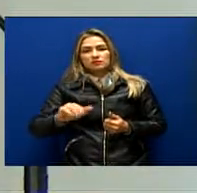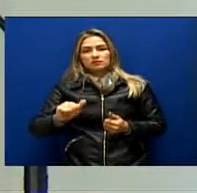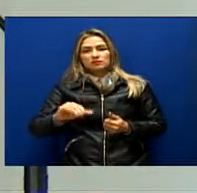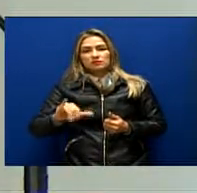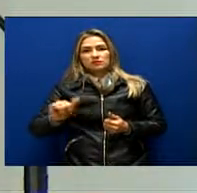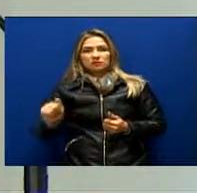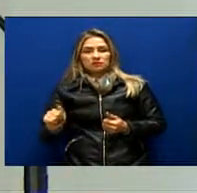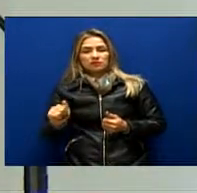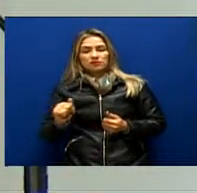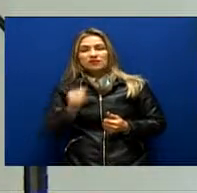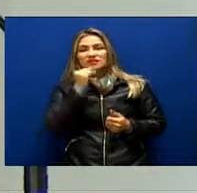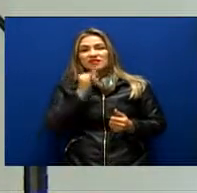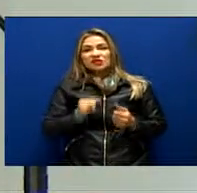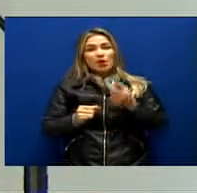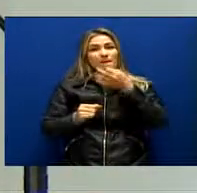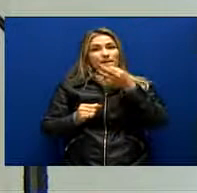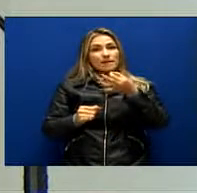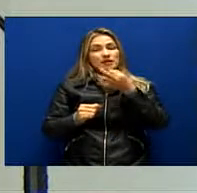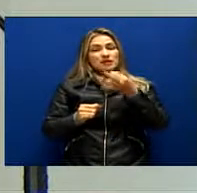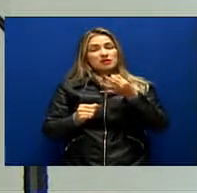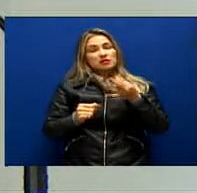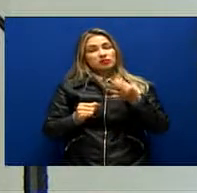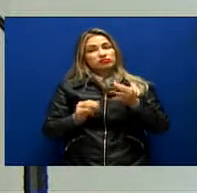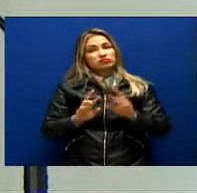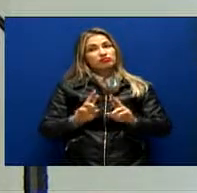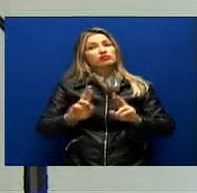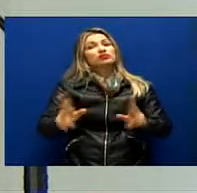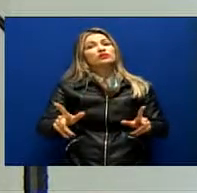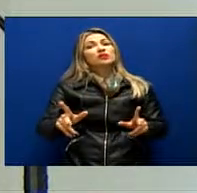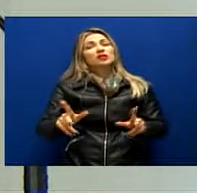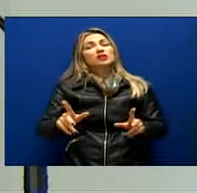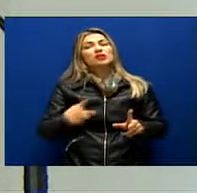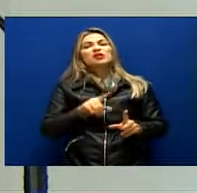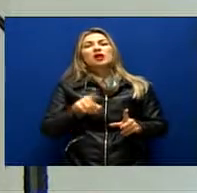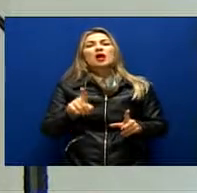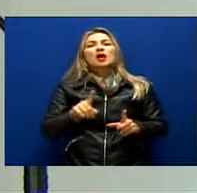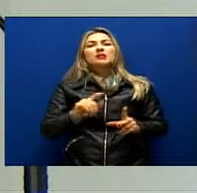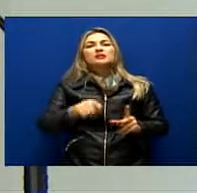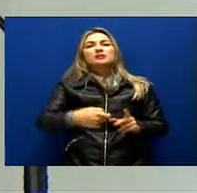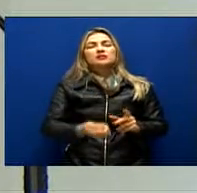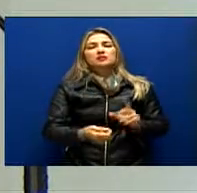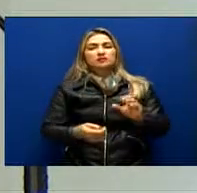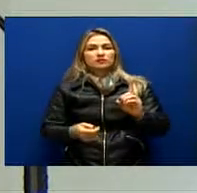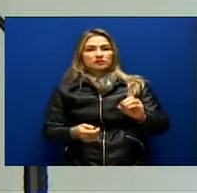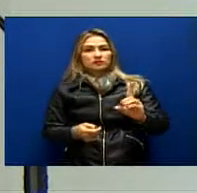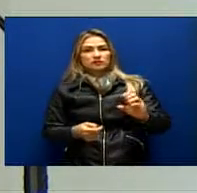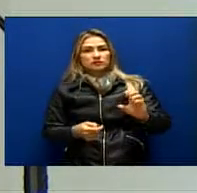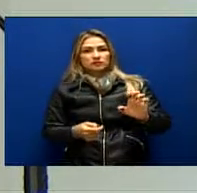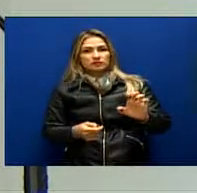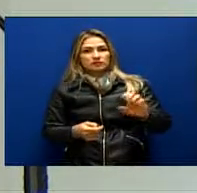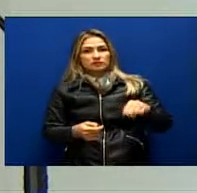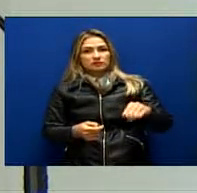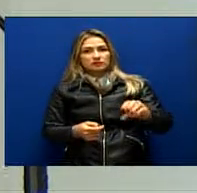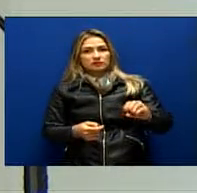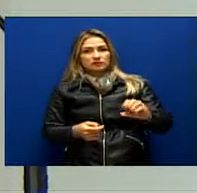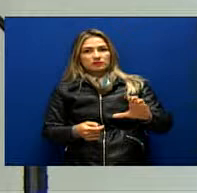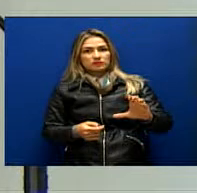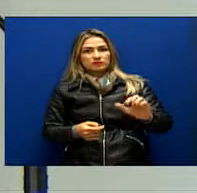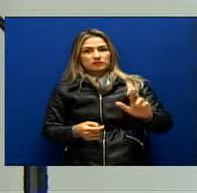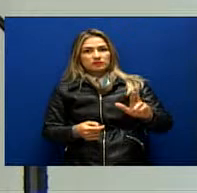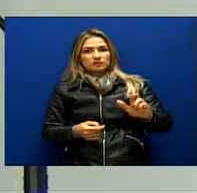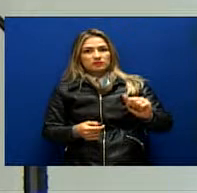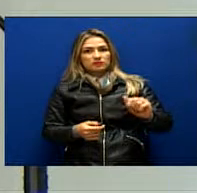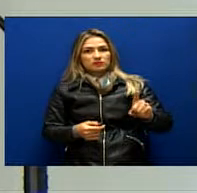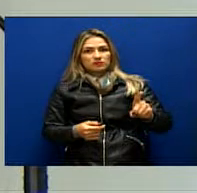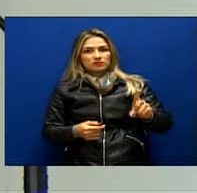É a democradura. Ou seja, desde que você esteja a favor... E eu estive lendo um negócio interessante. Você